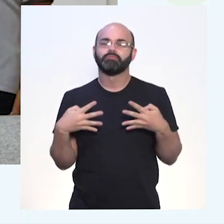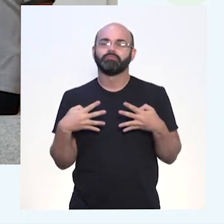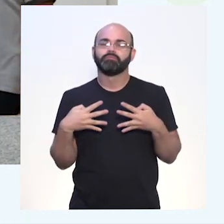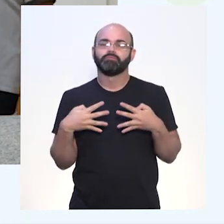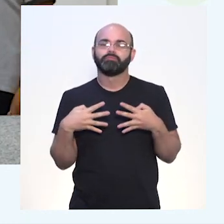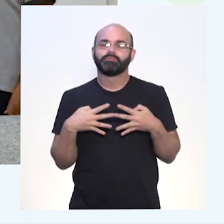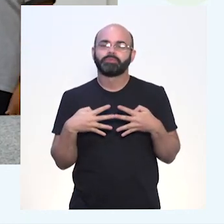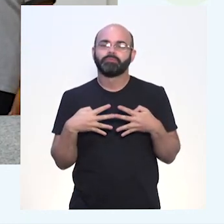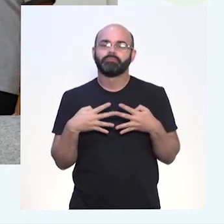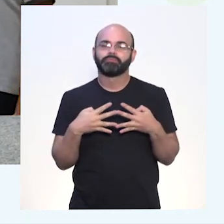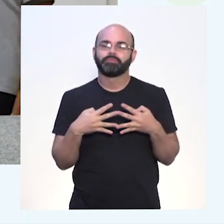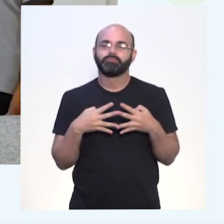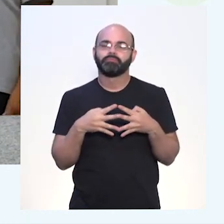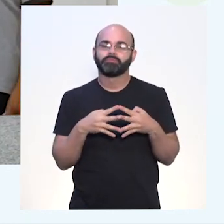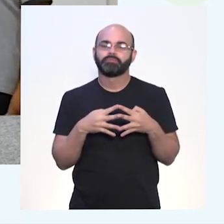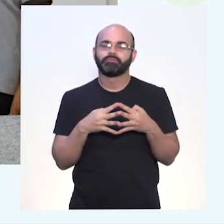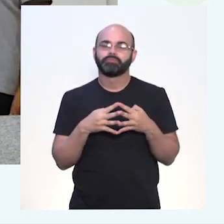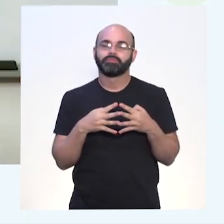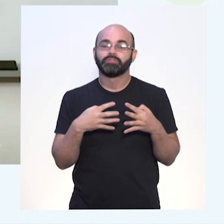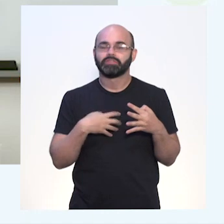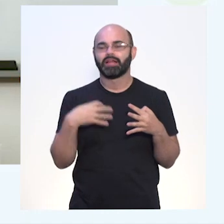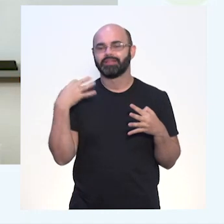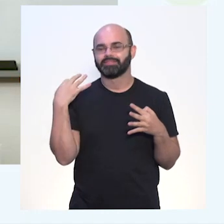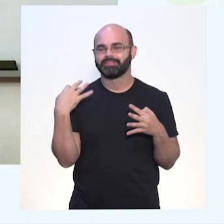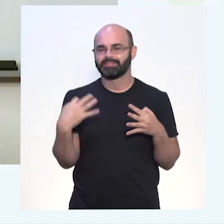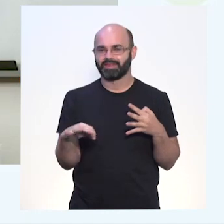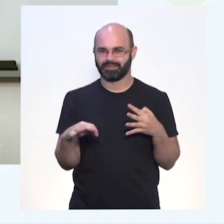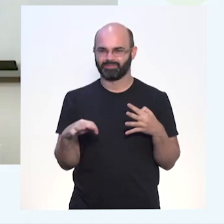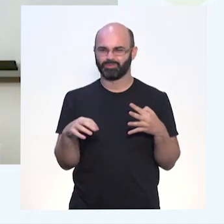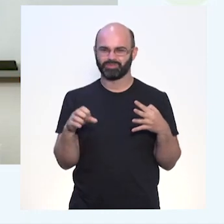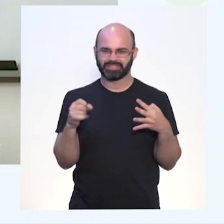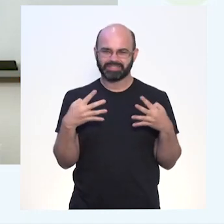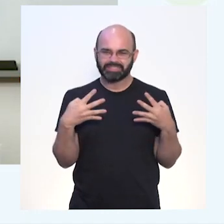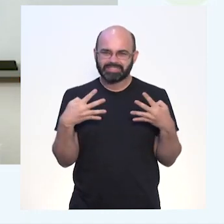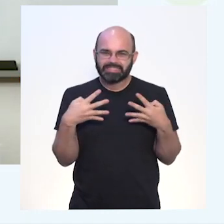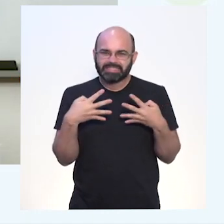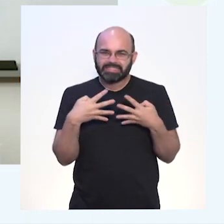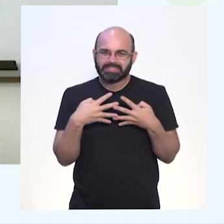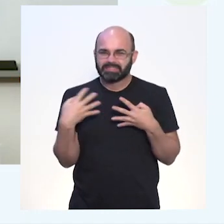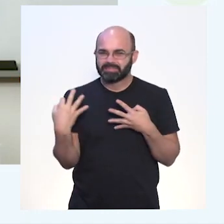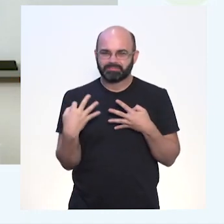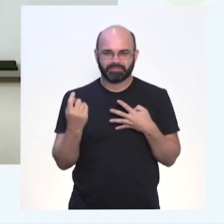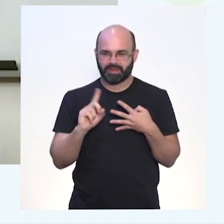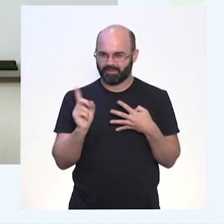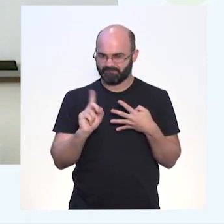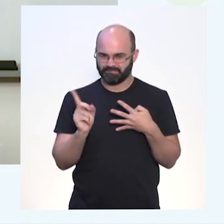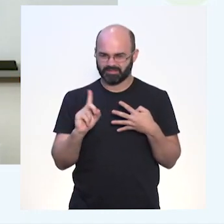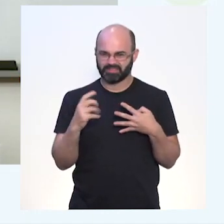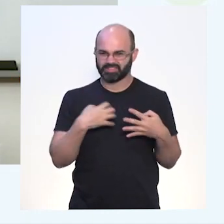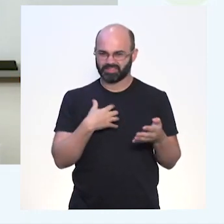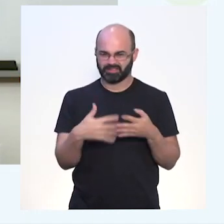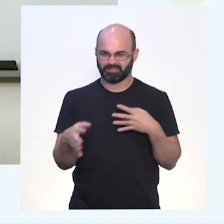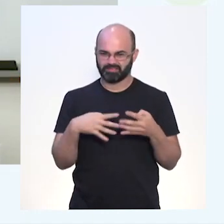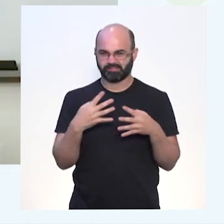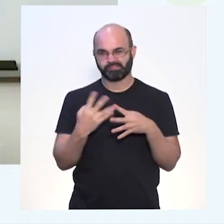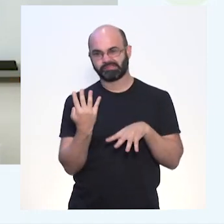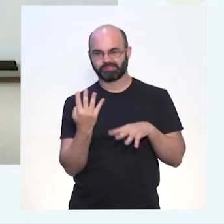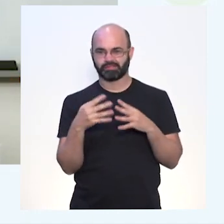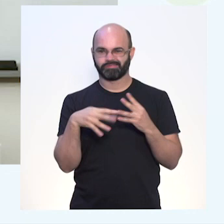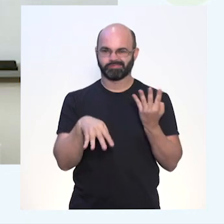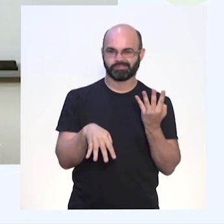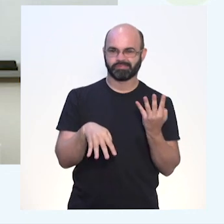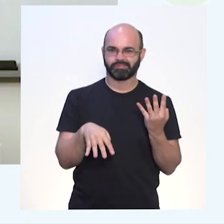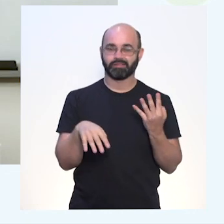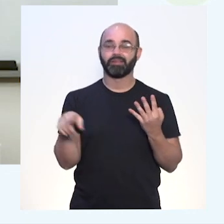eles se encaixem, eles se liguem de forma adequada. Porque se eles não se encaixarem, eles não se ligarem de forma adequada, eles